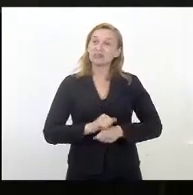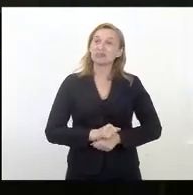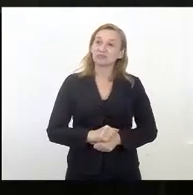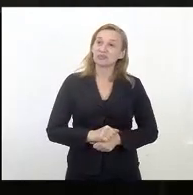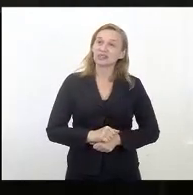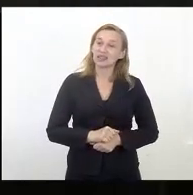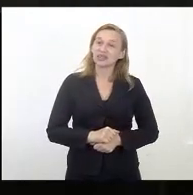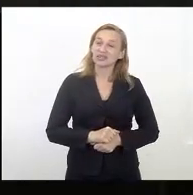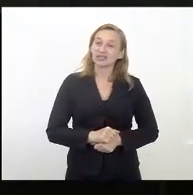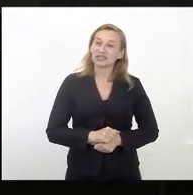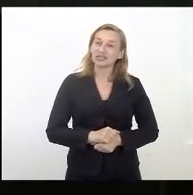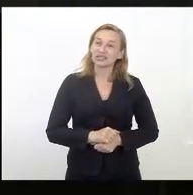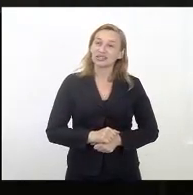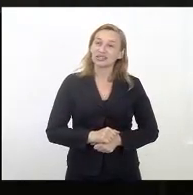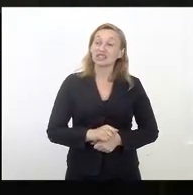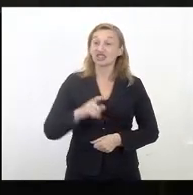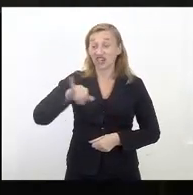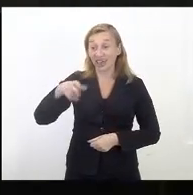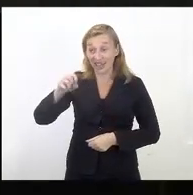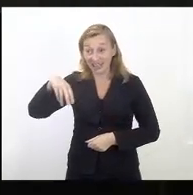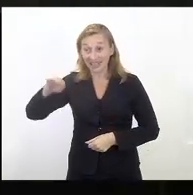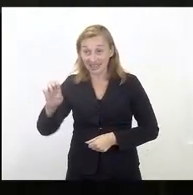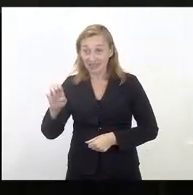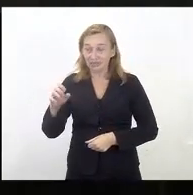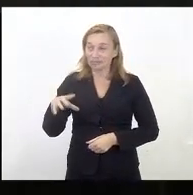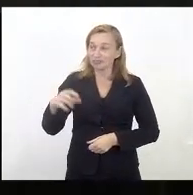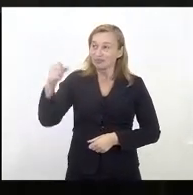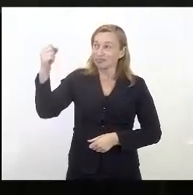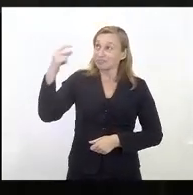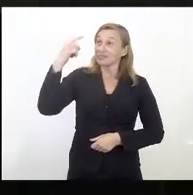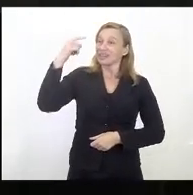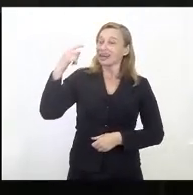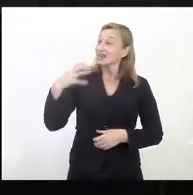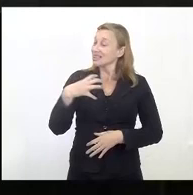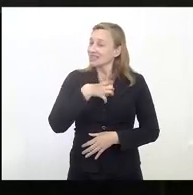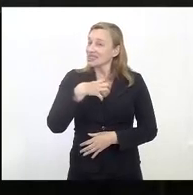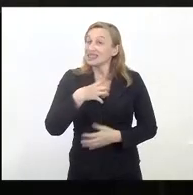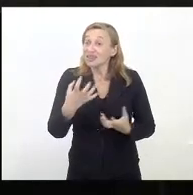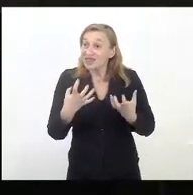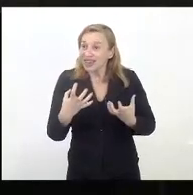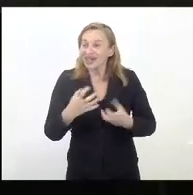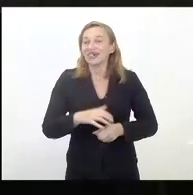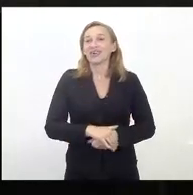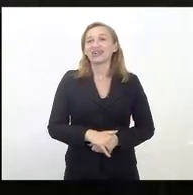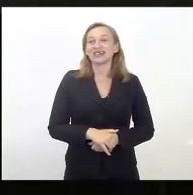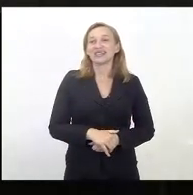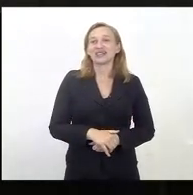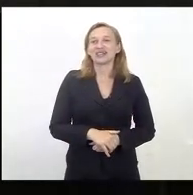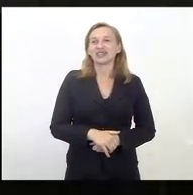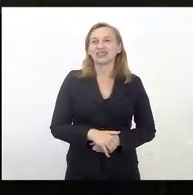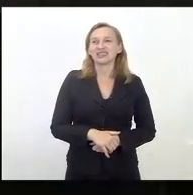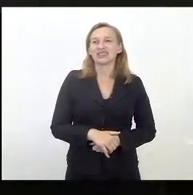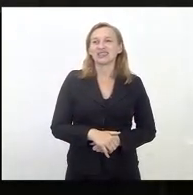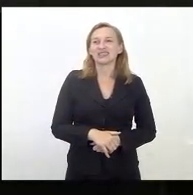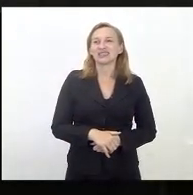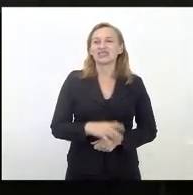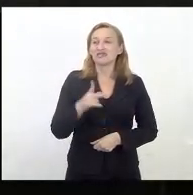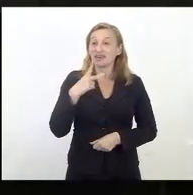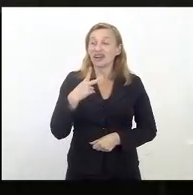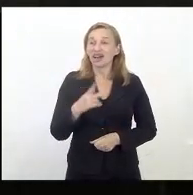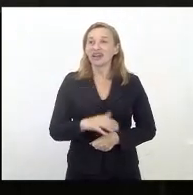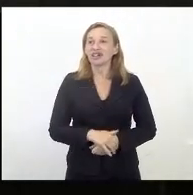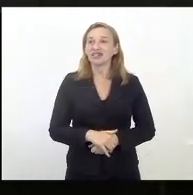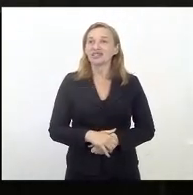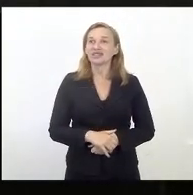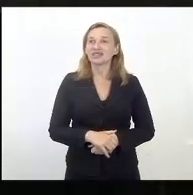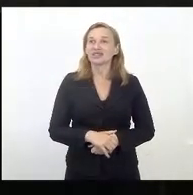filme distância artista brasileira Jaqueline Góis para se esperar e nesse sentido eu quero linkar essa essa parte da minha intervenção